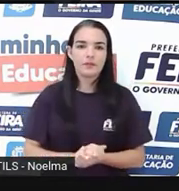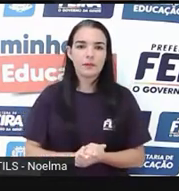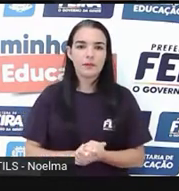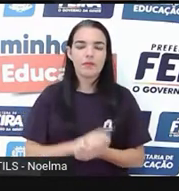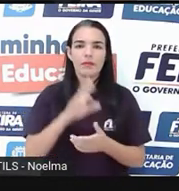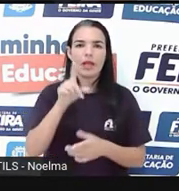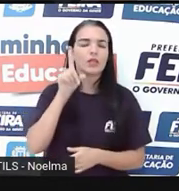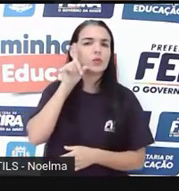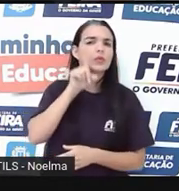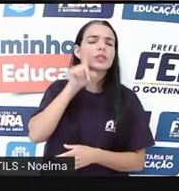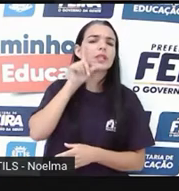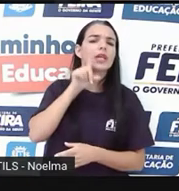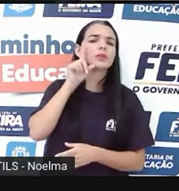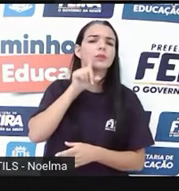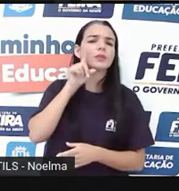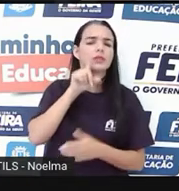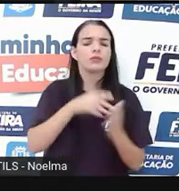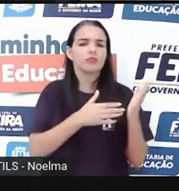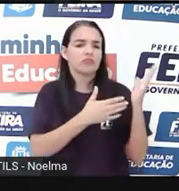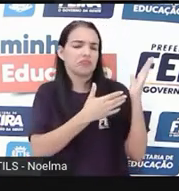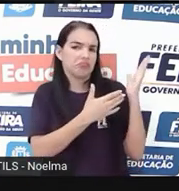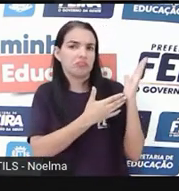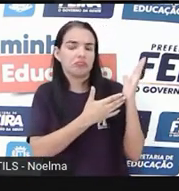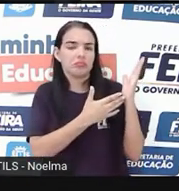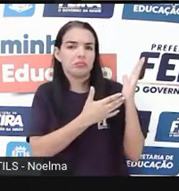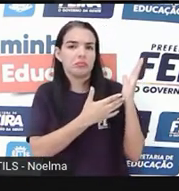América, United States of America,